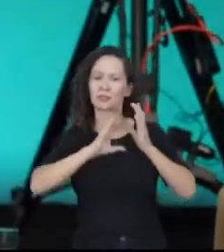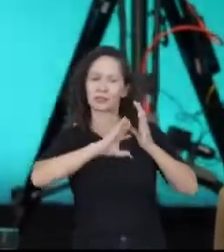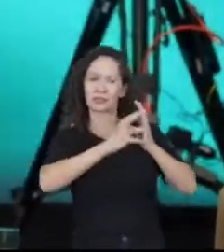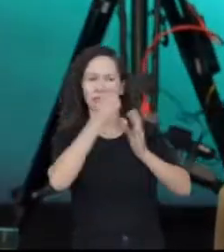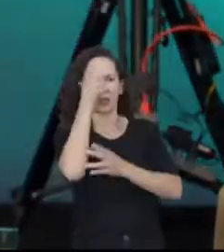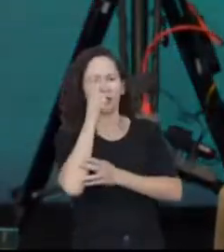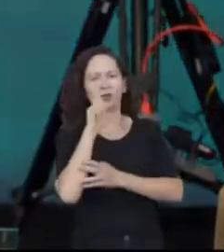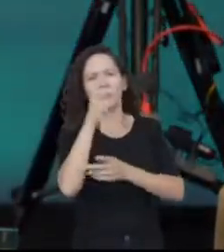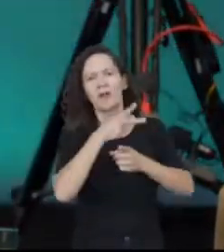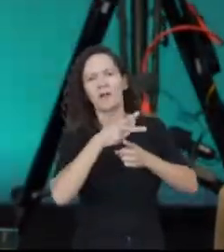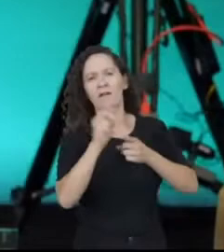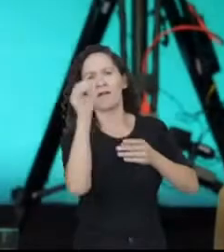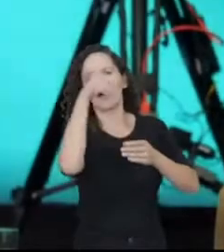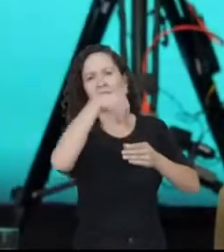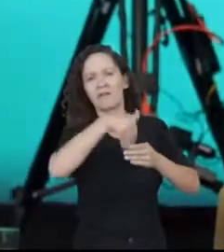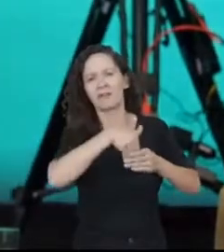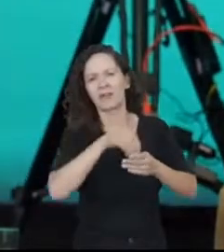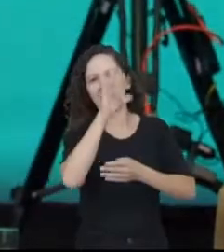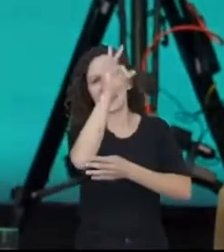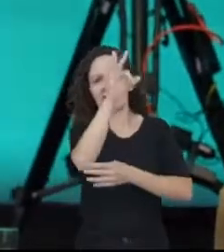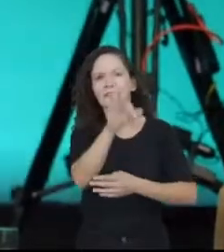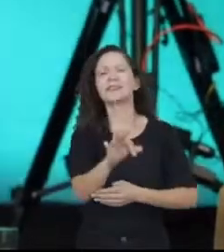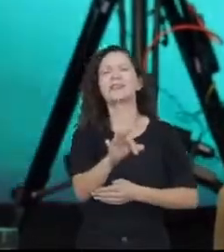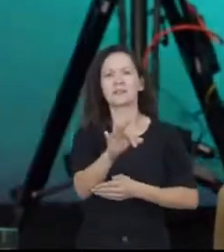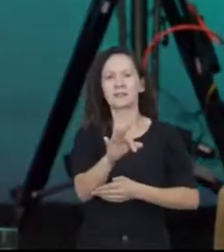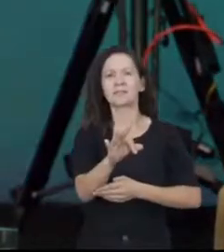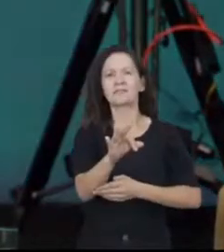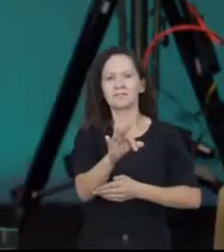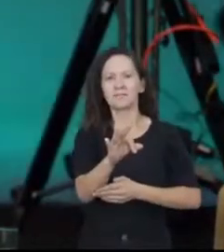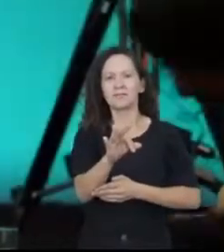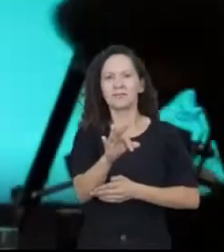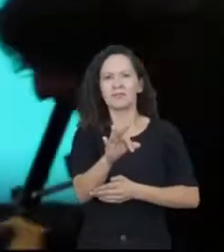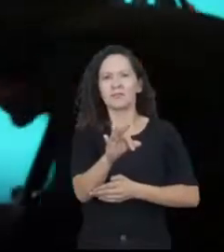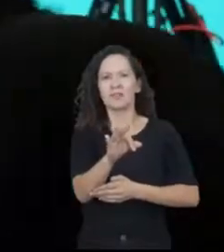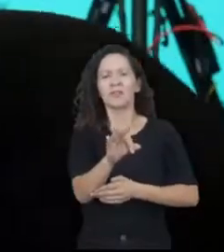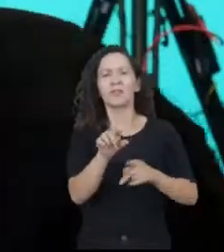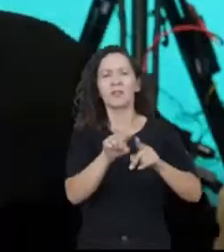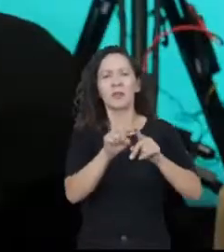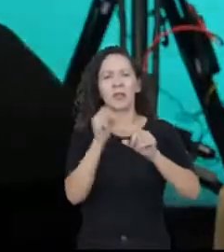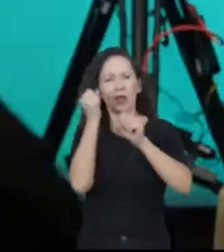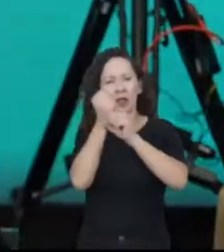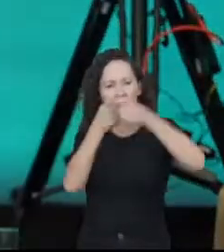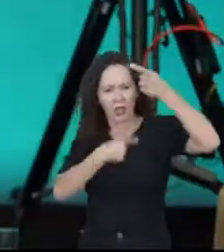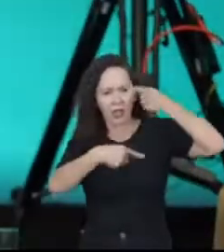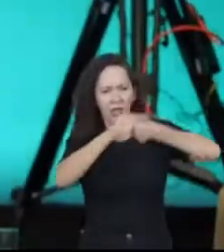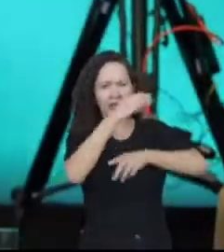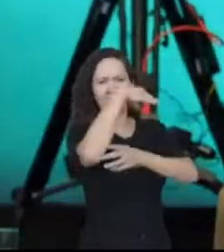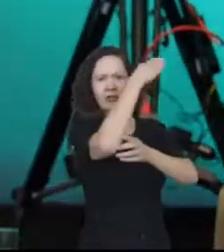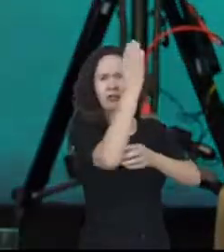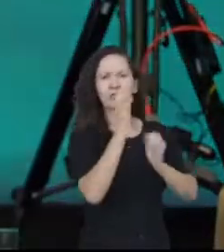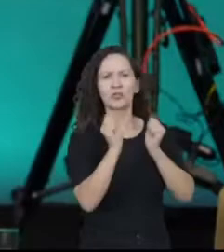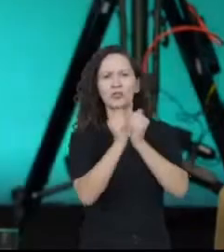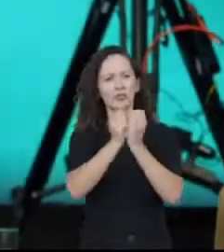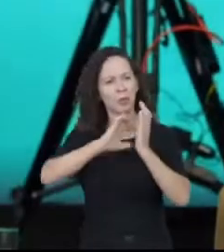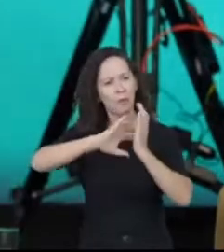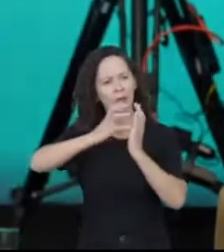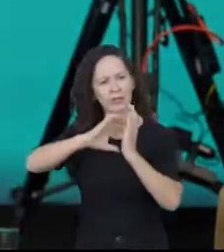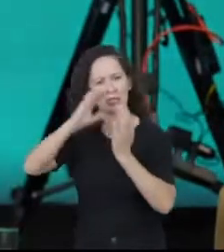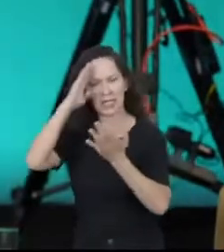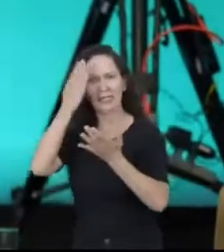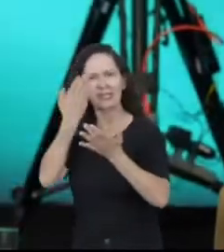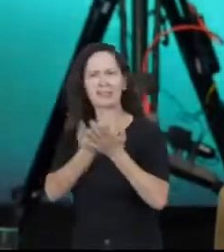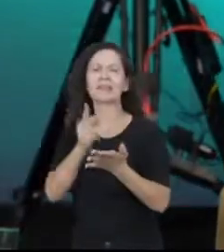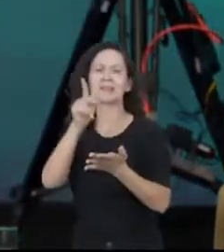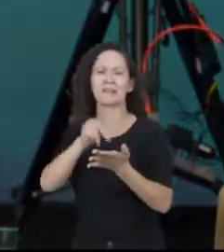muito mais certa e, com vocês, a recuperação do Brasil será certeza absoluta,